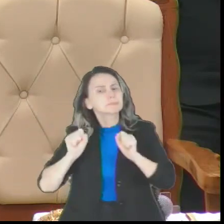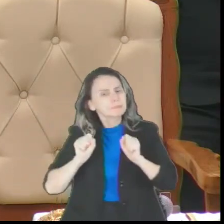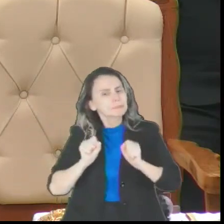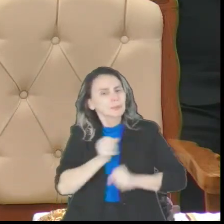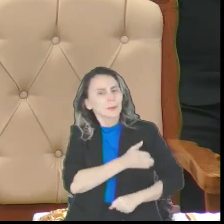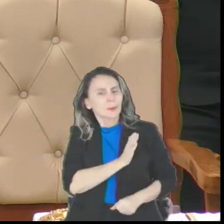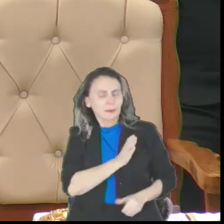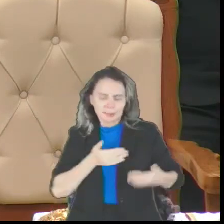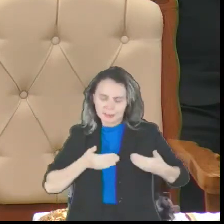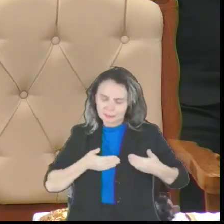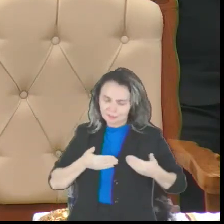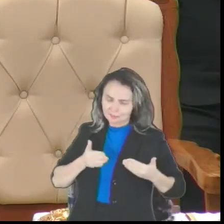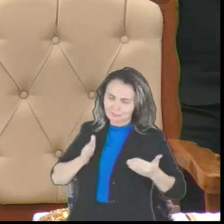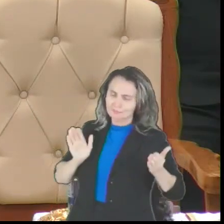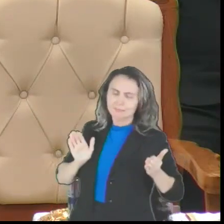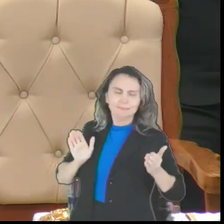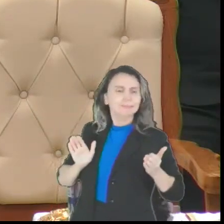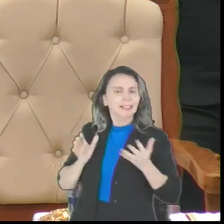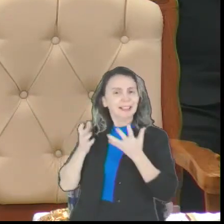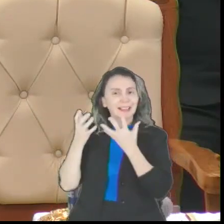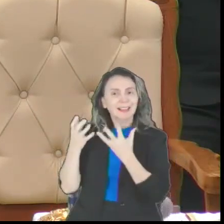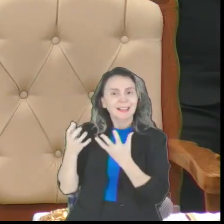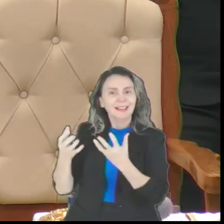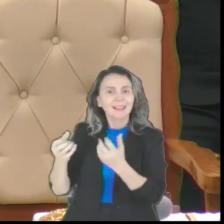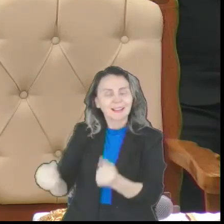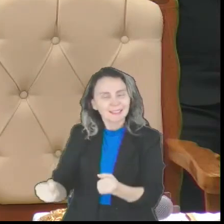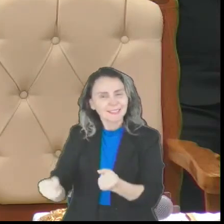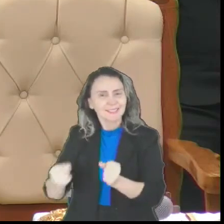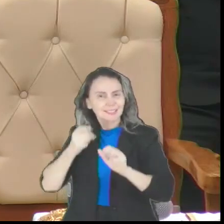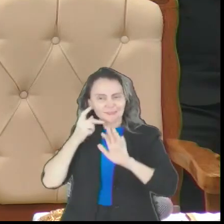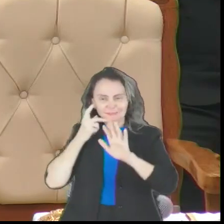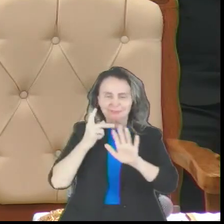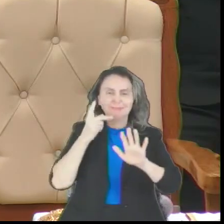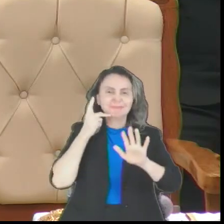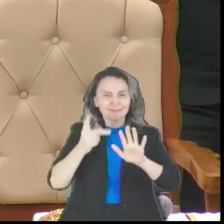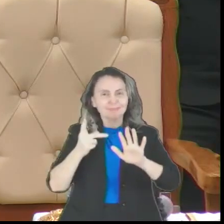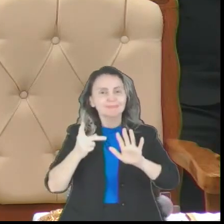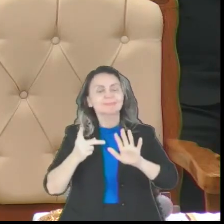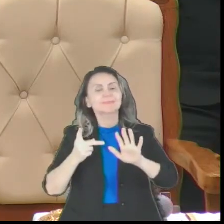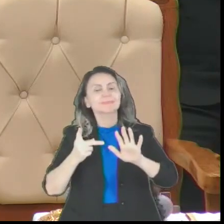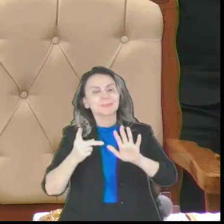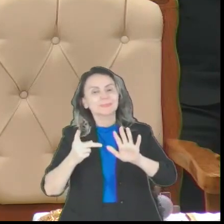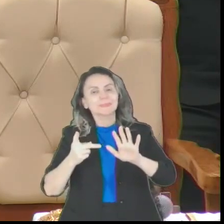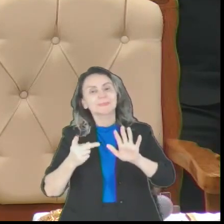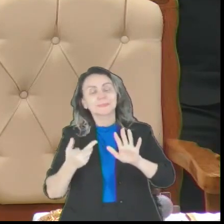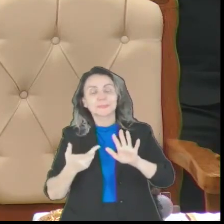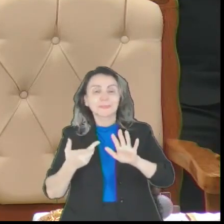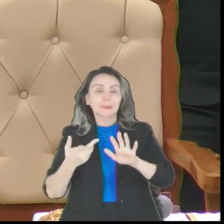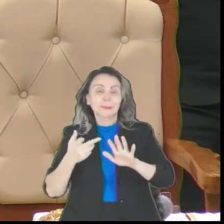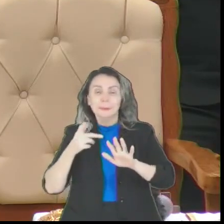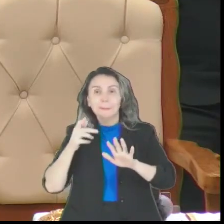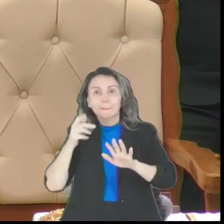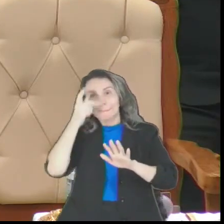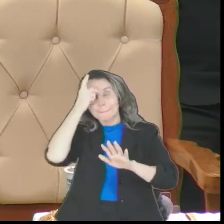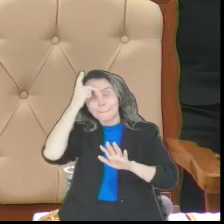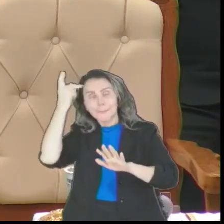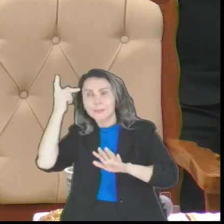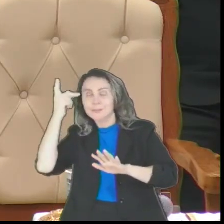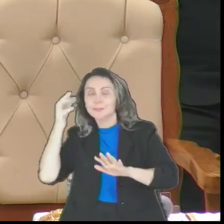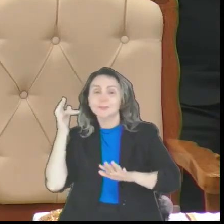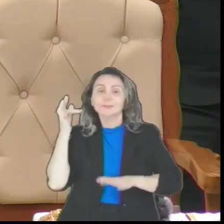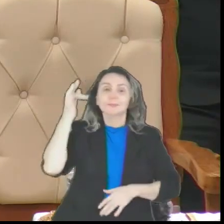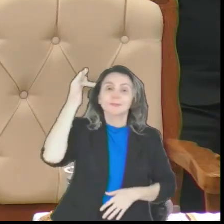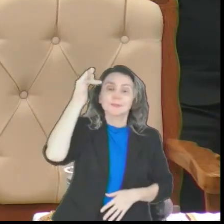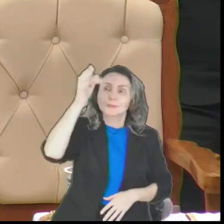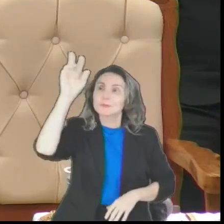e aceitar a mensagem profética de um libertador, de alguém que viria como um forte, que iria